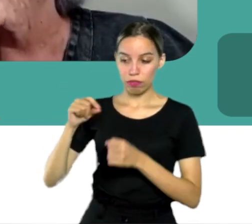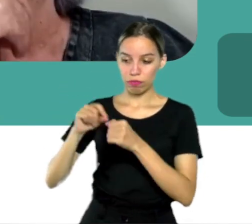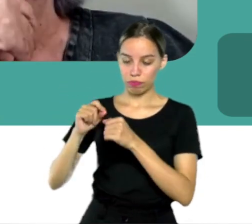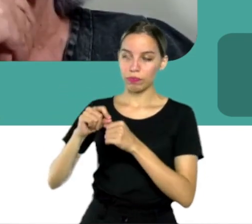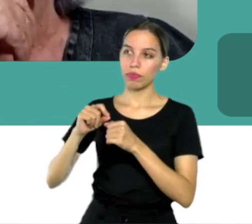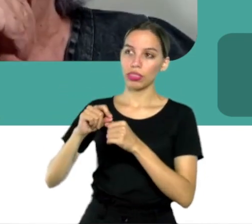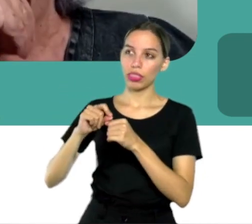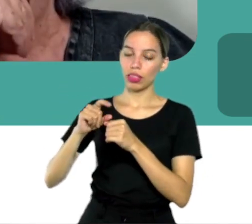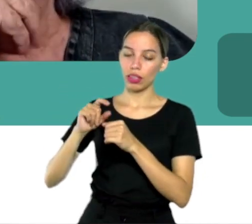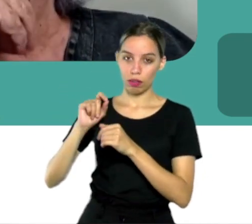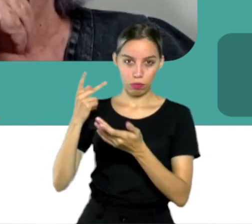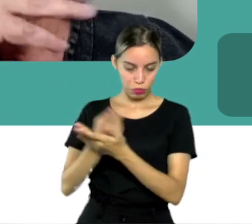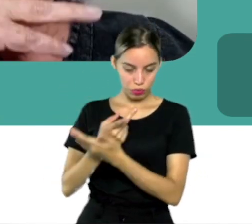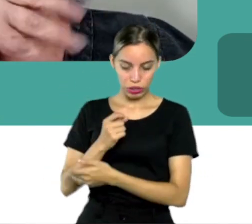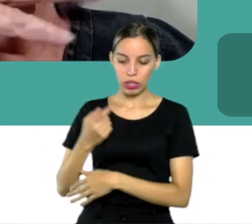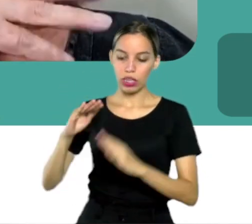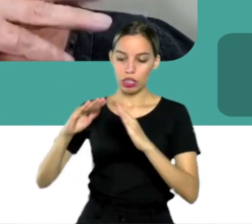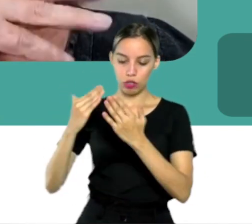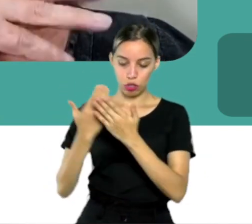fiz